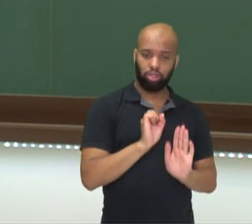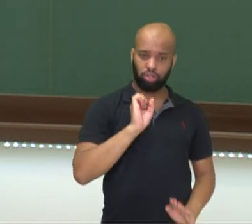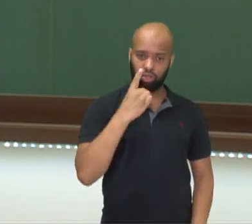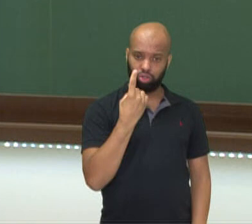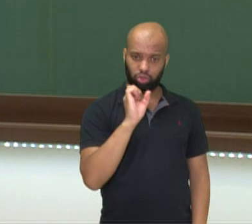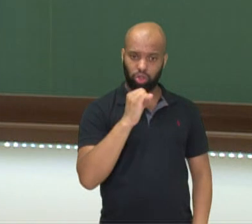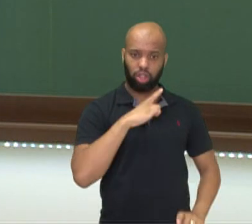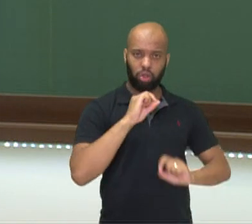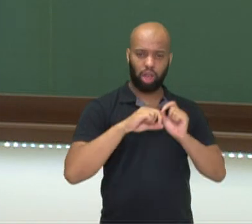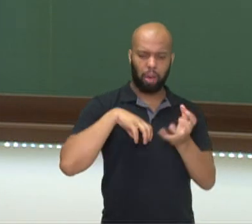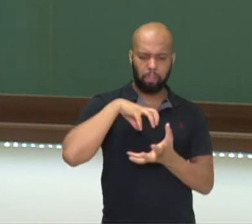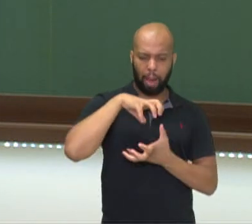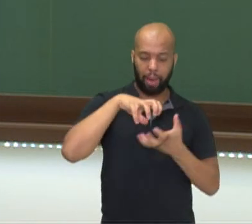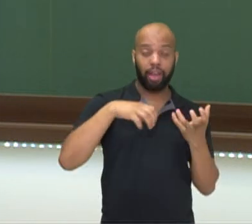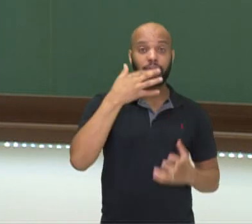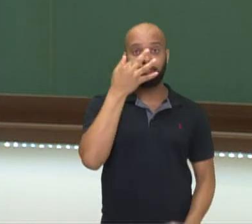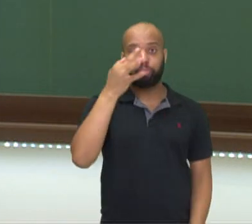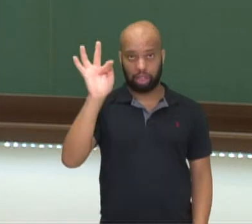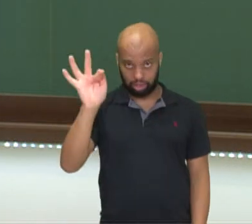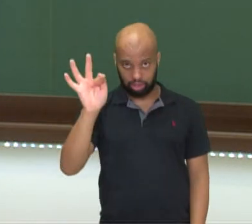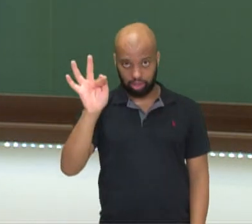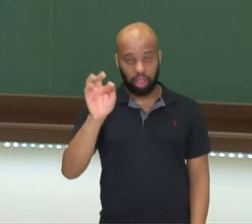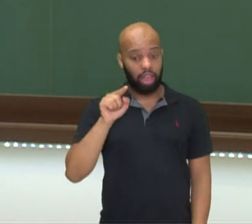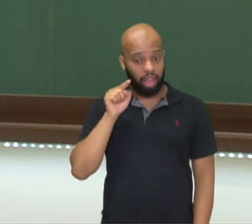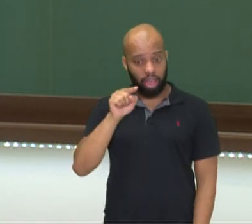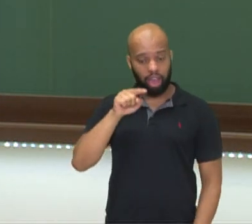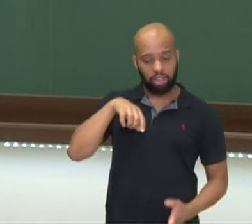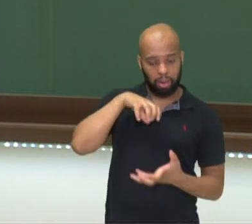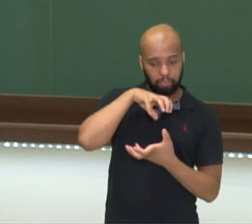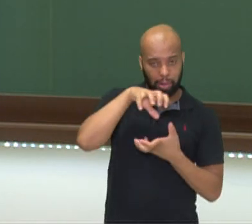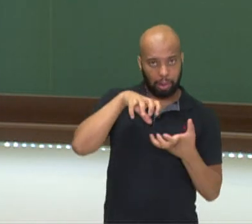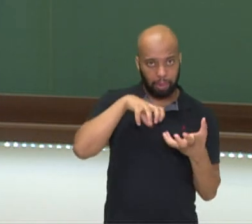acontece a chamada Revolução Francesa, que foi